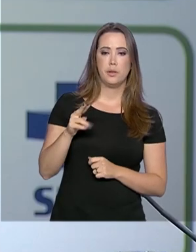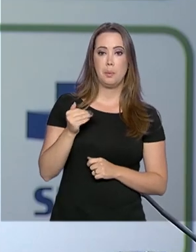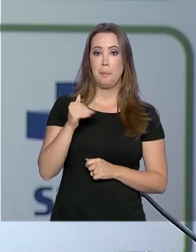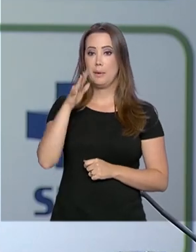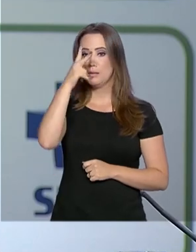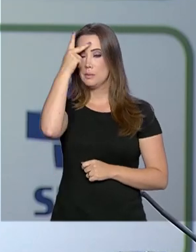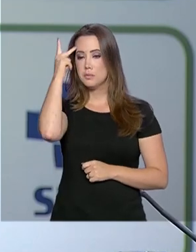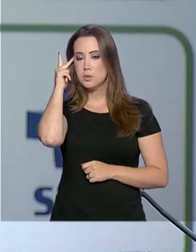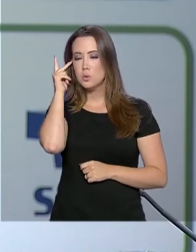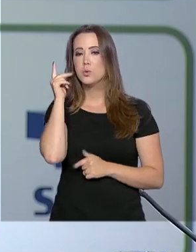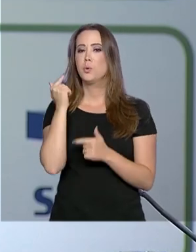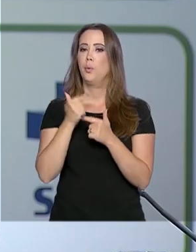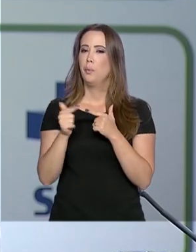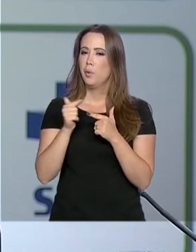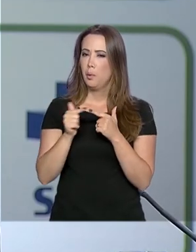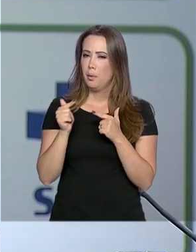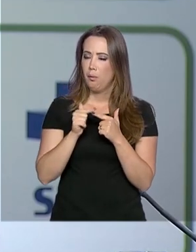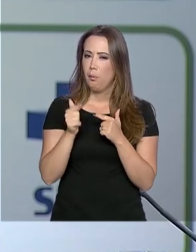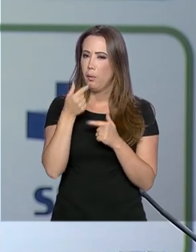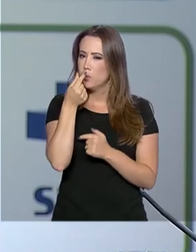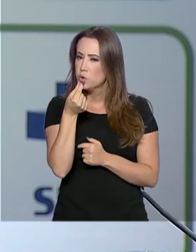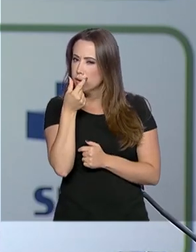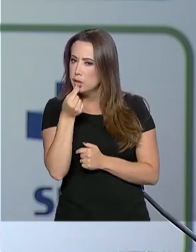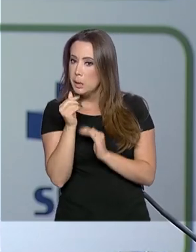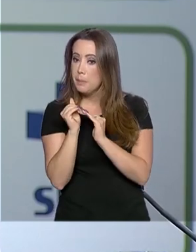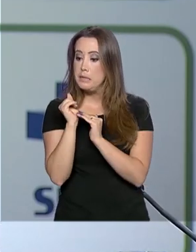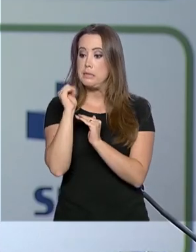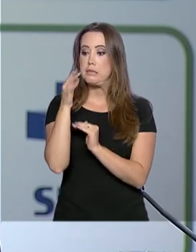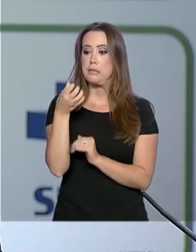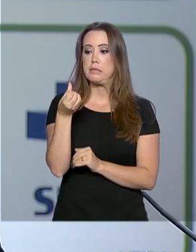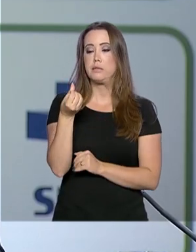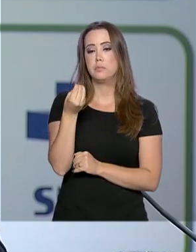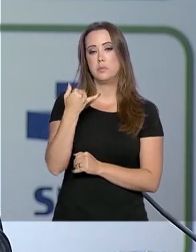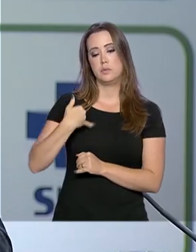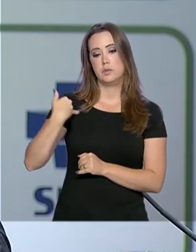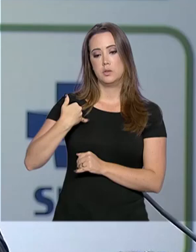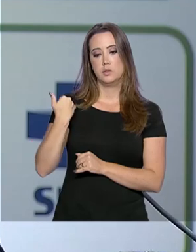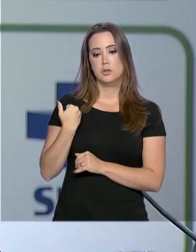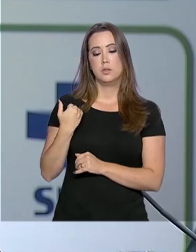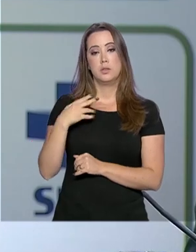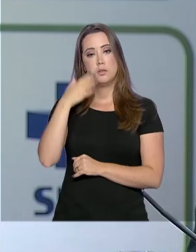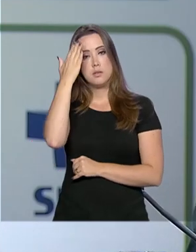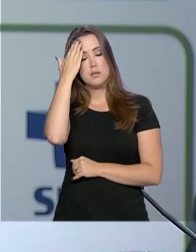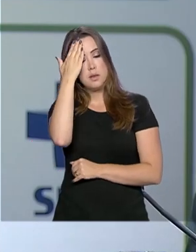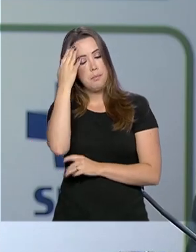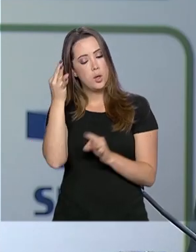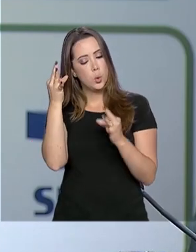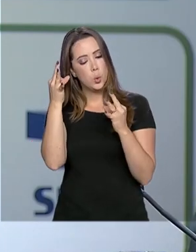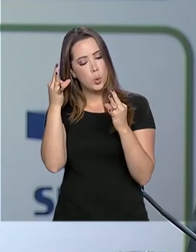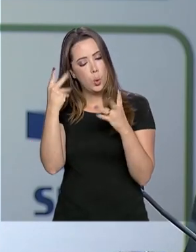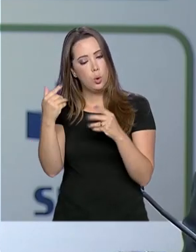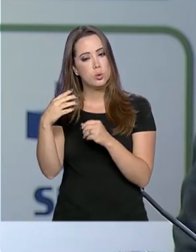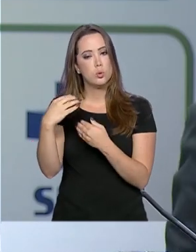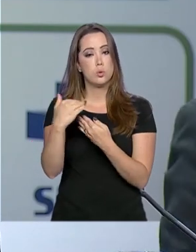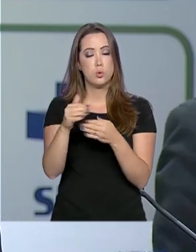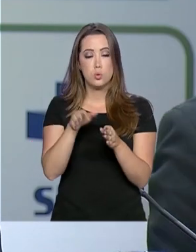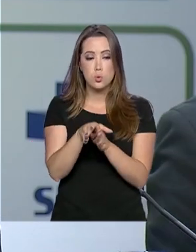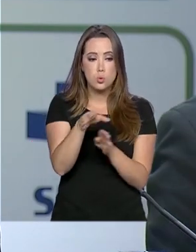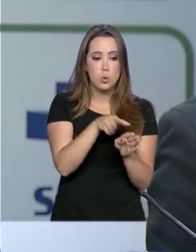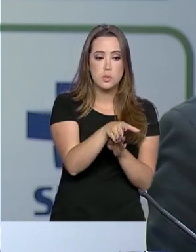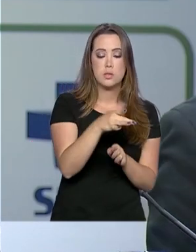graves em pessoas acima de 60 anos e considerando todas as orientações de saúde que a gente está dando,